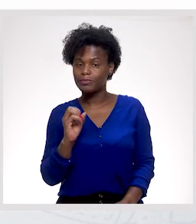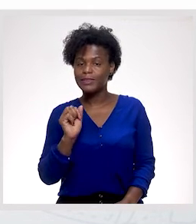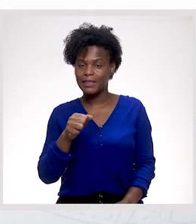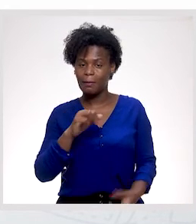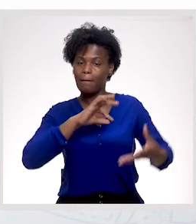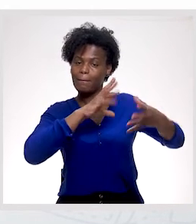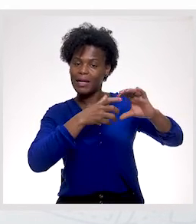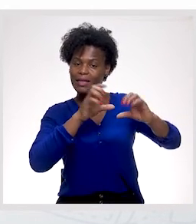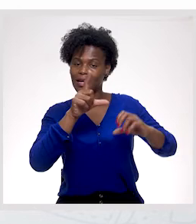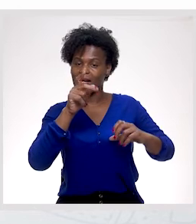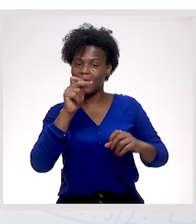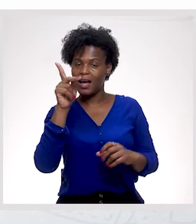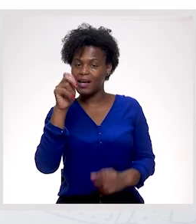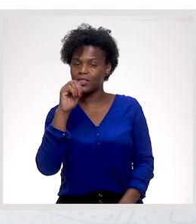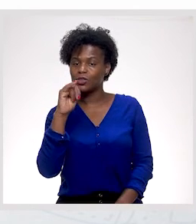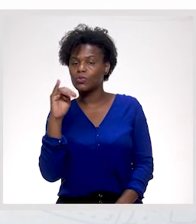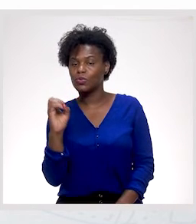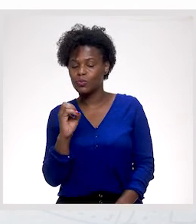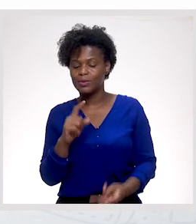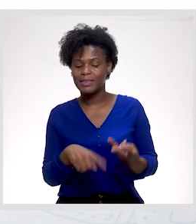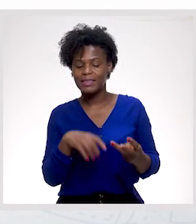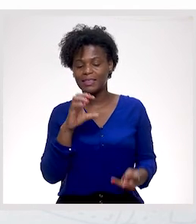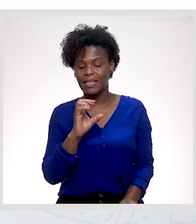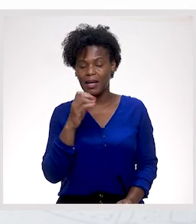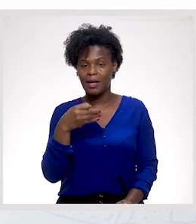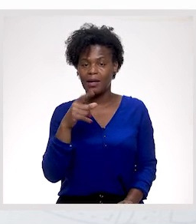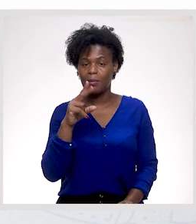Um planeta clássico, também um planeta clássico. C, Plutão.